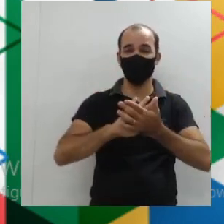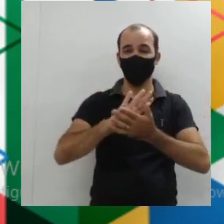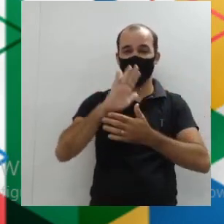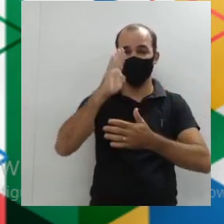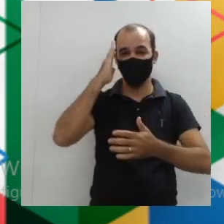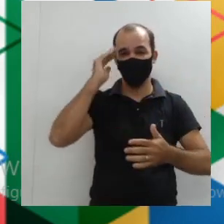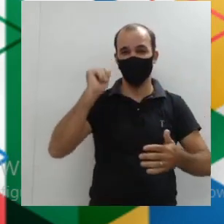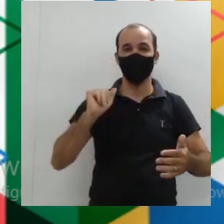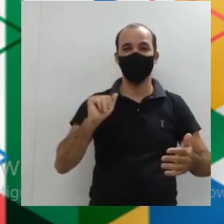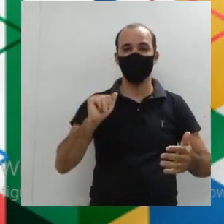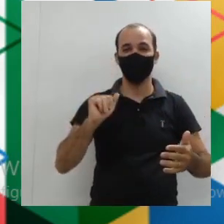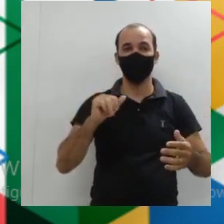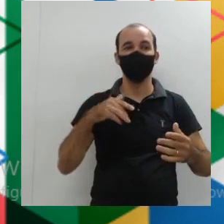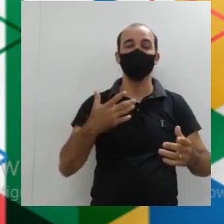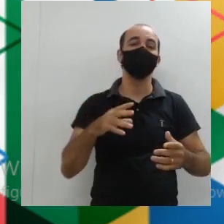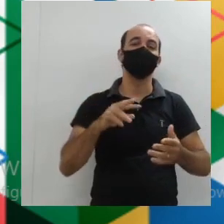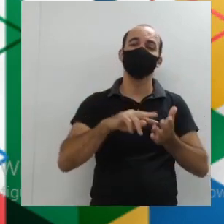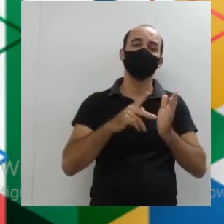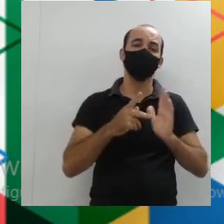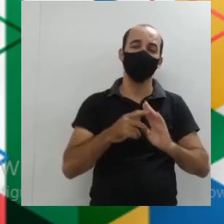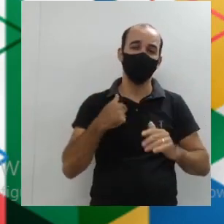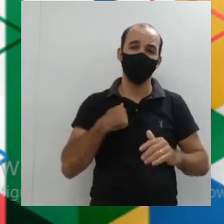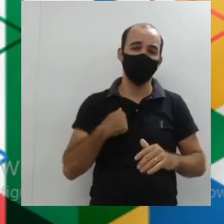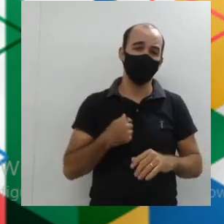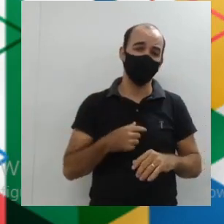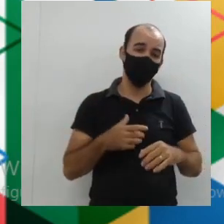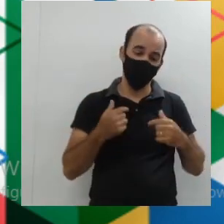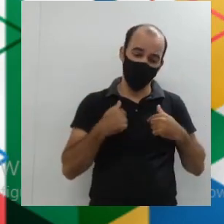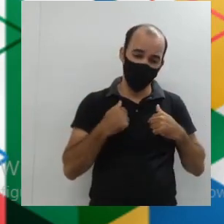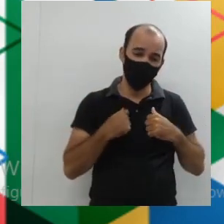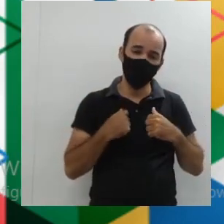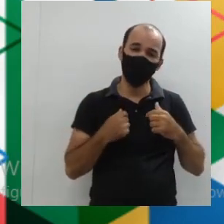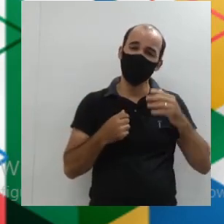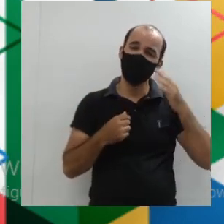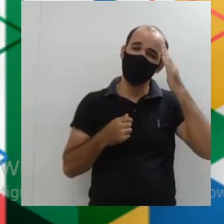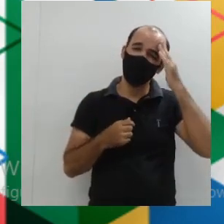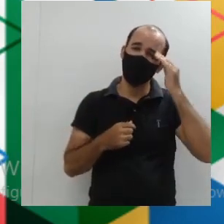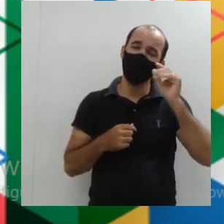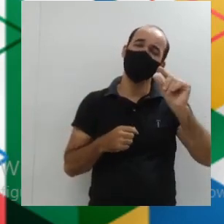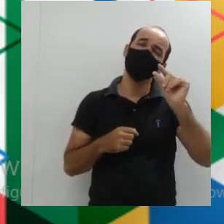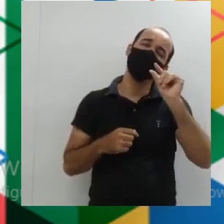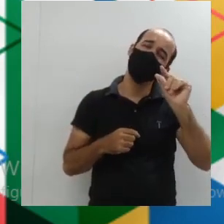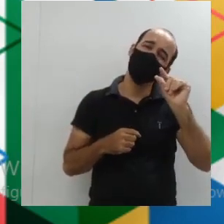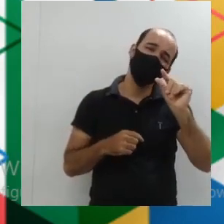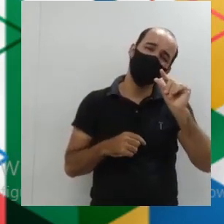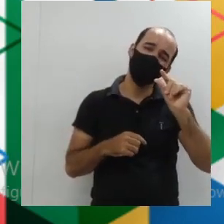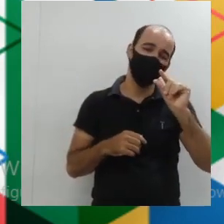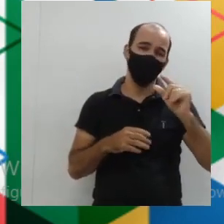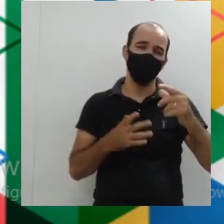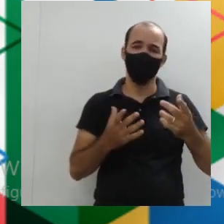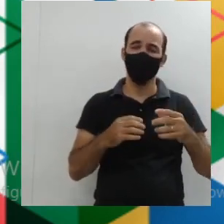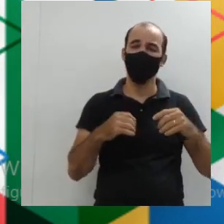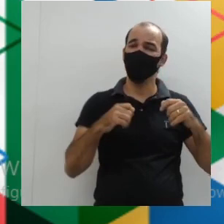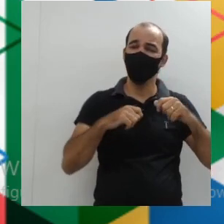conhecemos, ele é insuficiente para formar, para